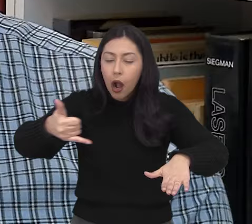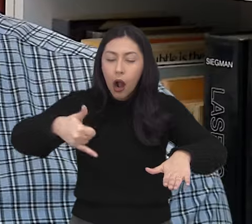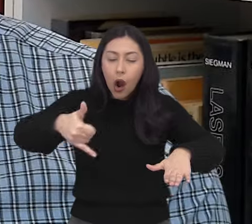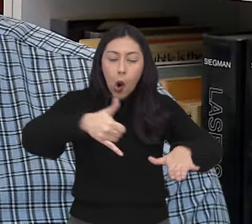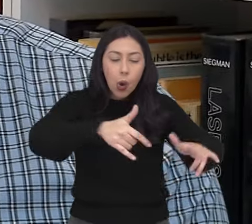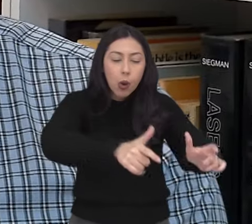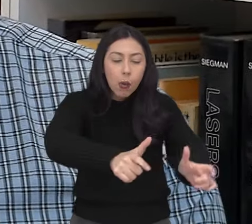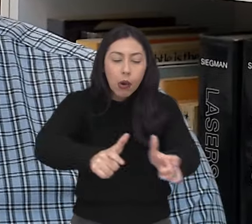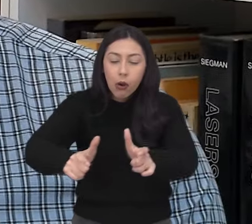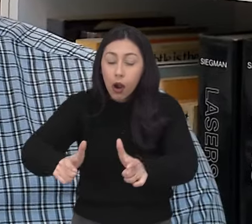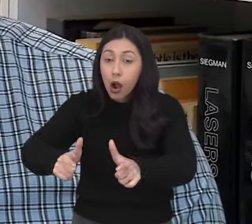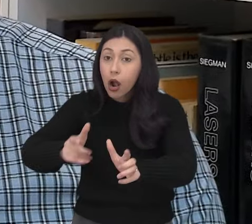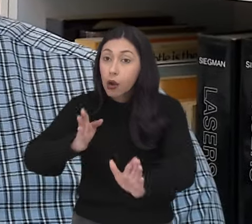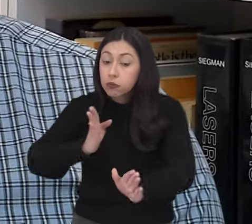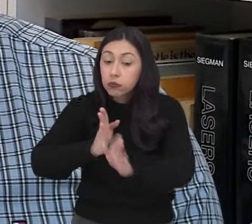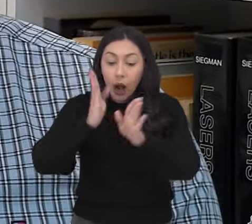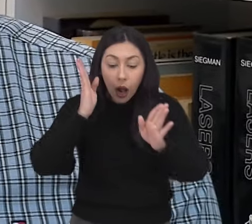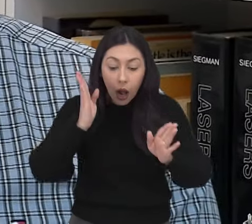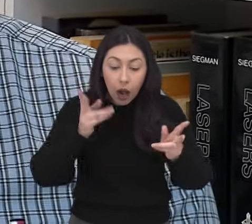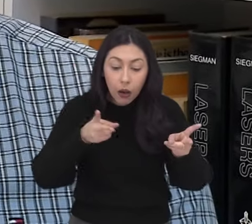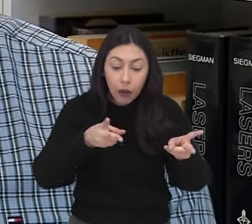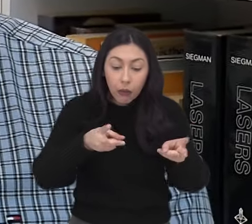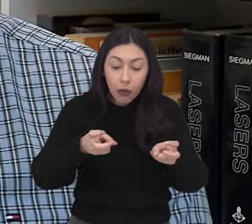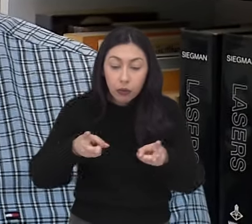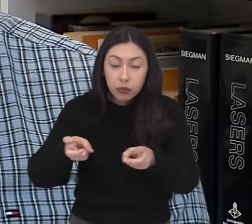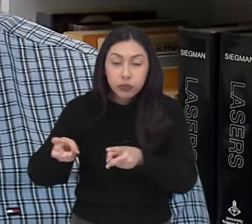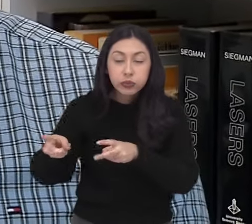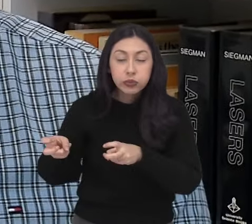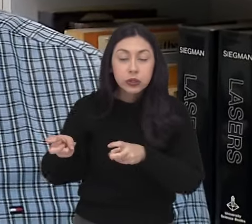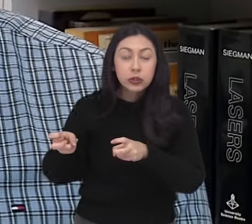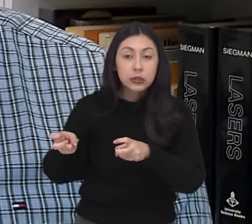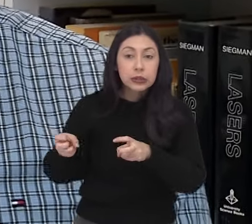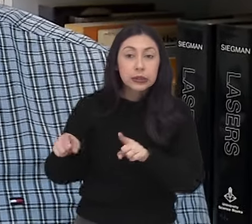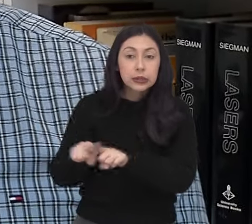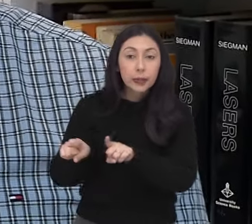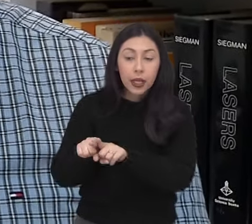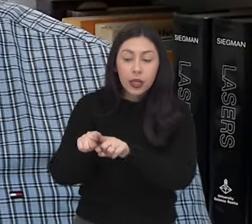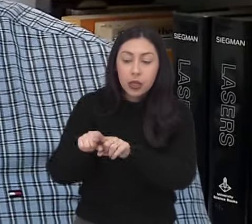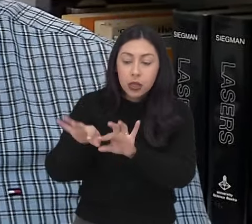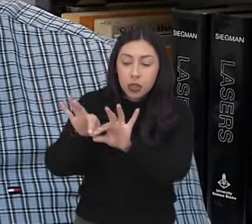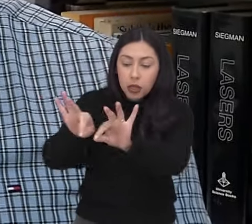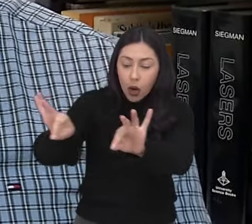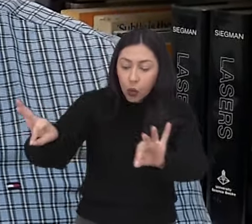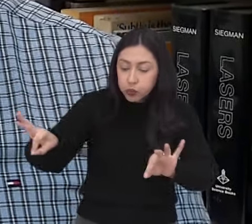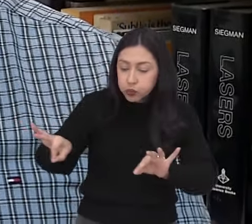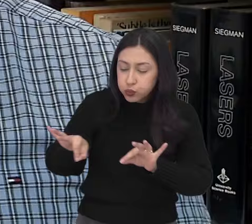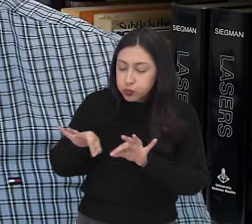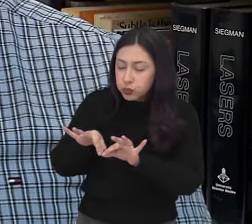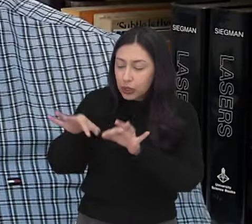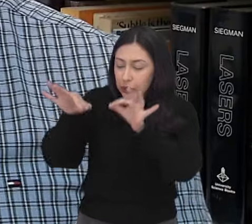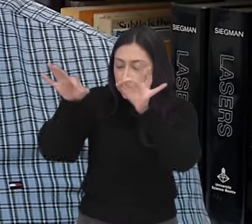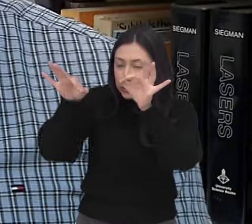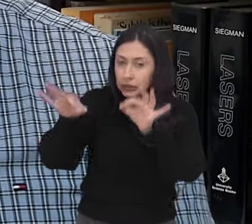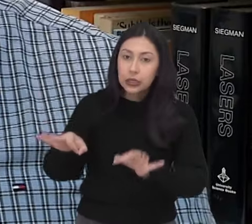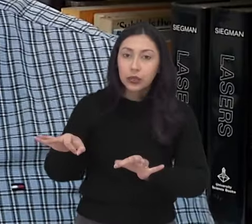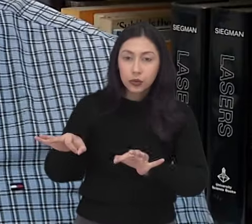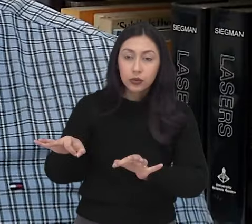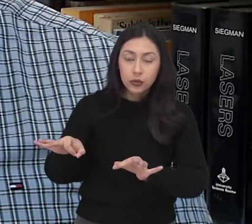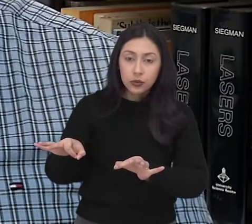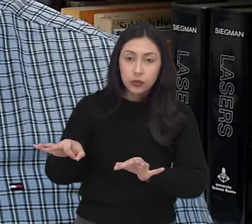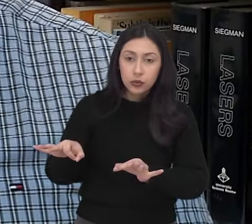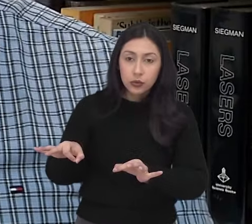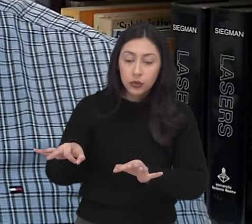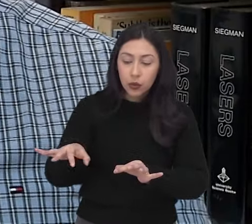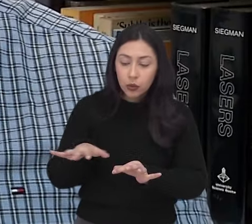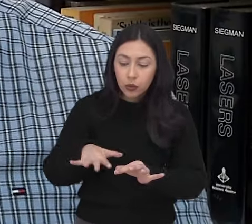então você conseguir distinguir e e definir com uma acurácia maior esse tipo de